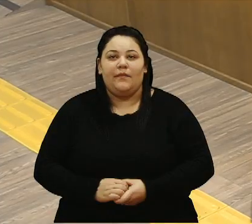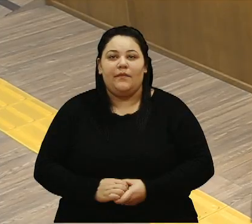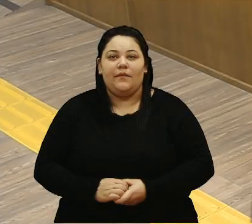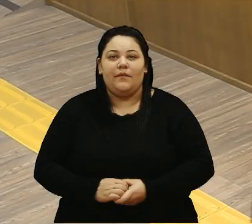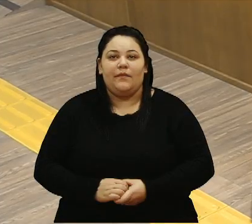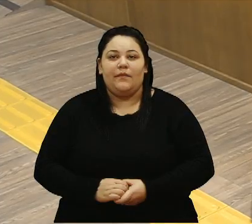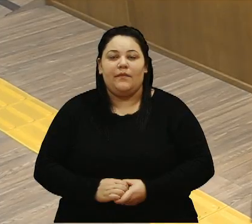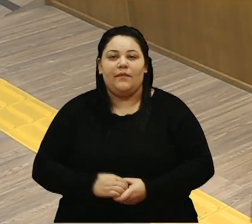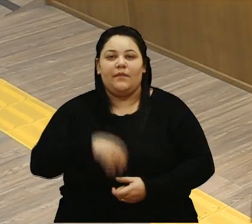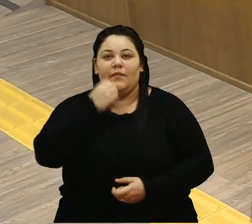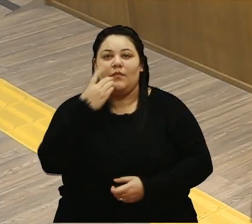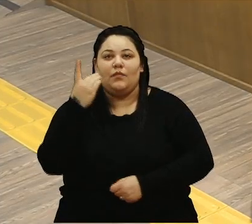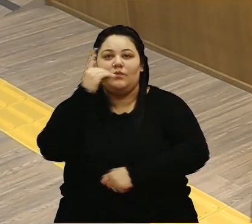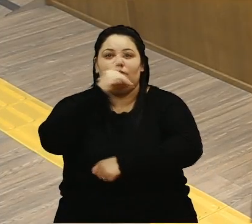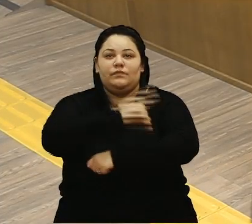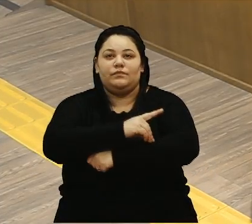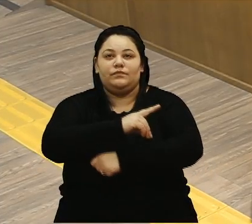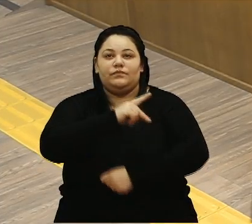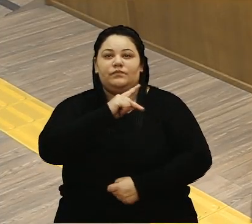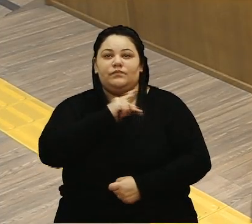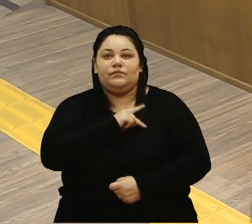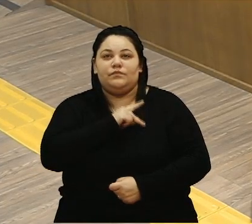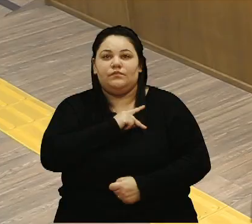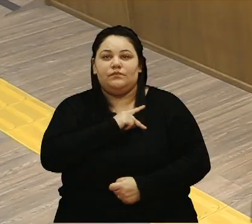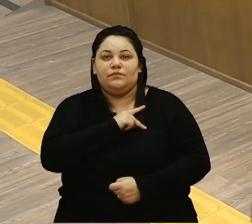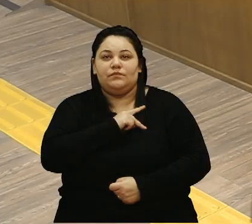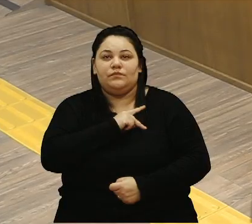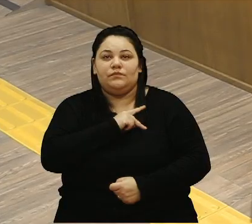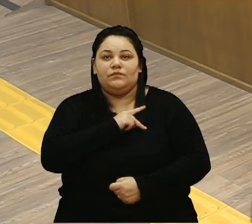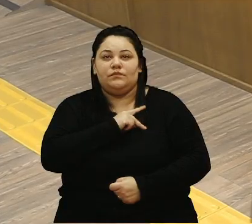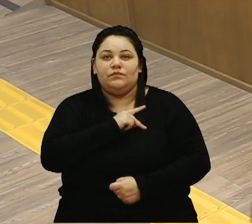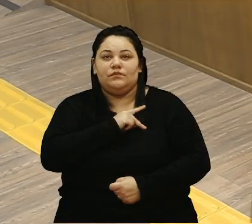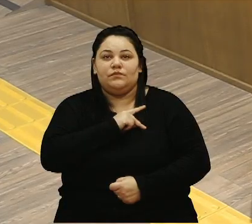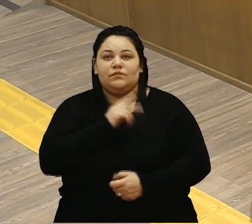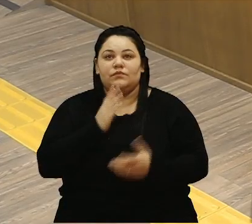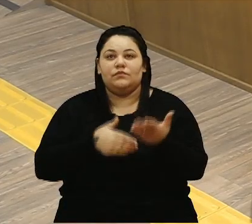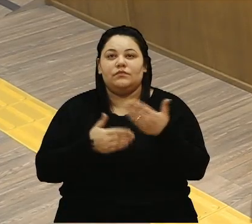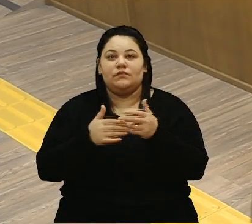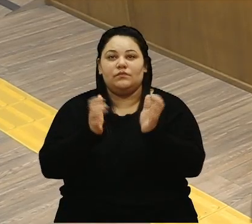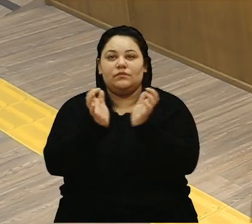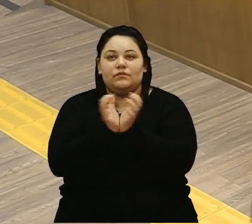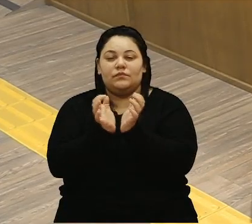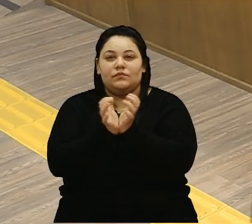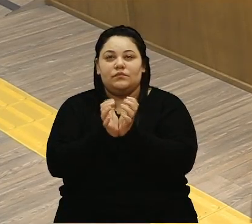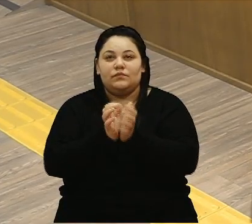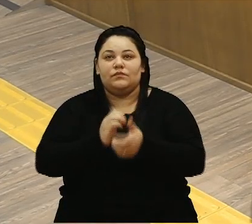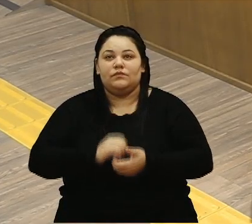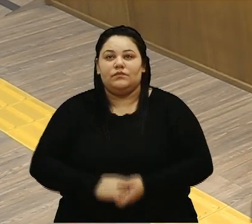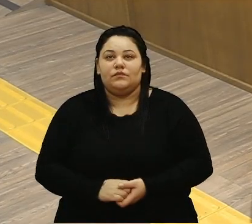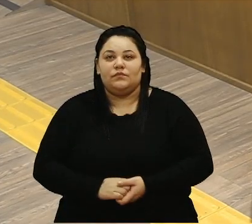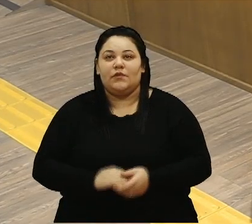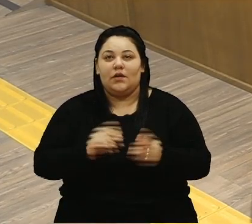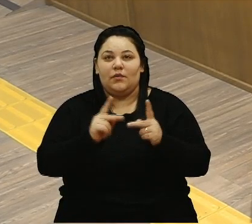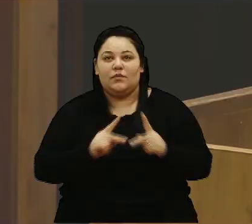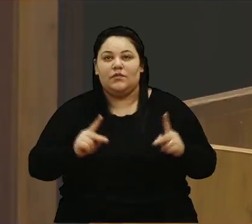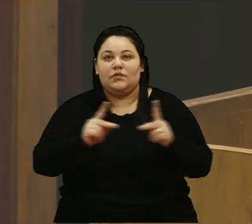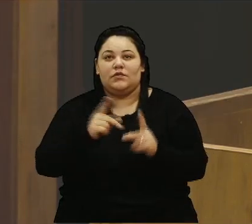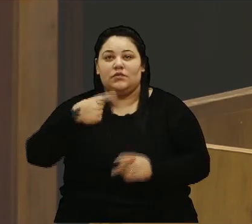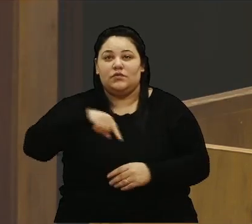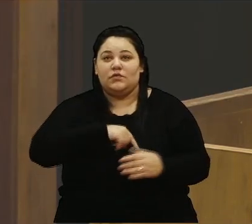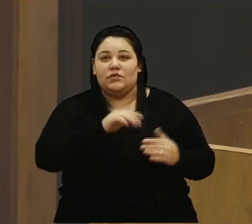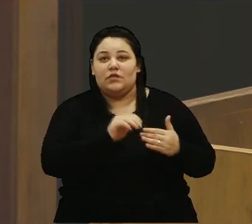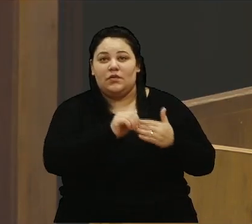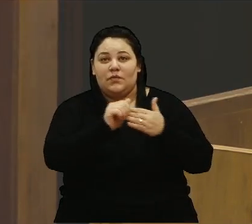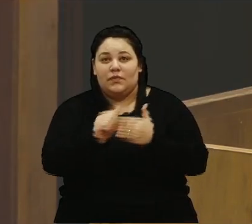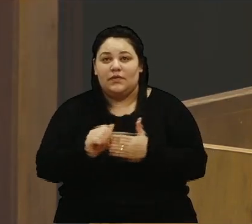Bom dia, senhor presidente. Bom dia, senhor presidente, nobres colegas, a população que nos acompanha aqui presencialmente, aqueles que